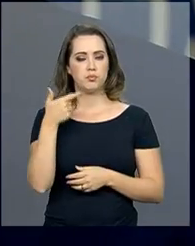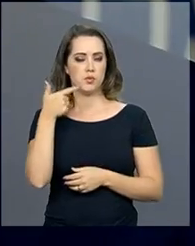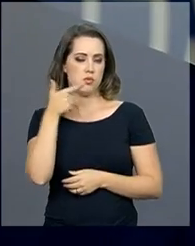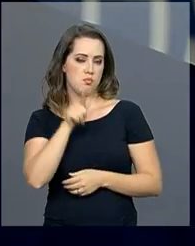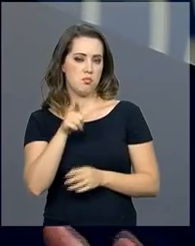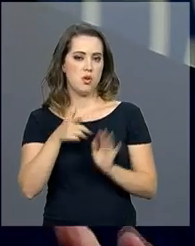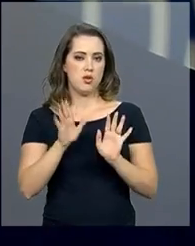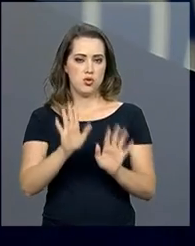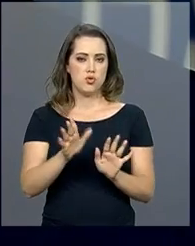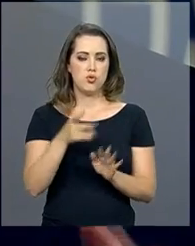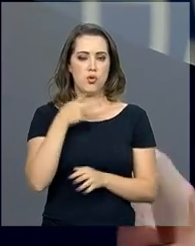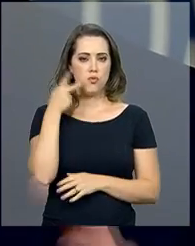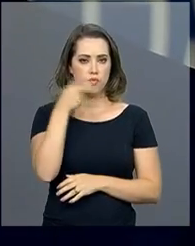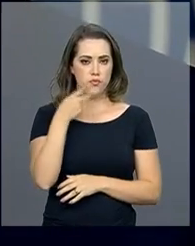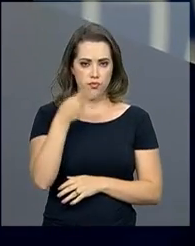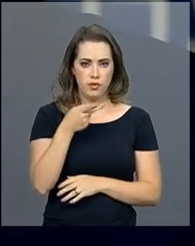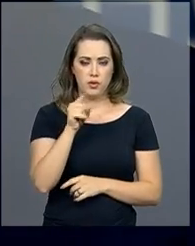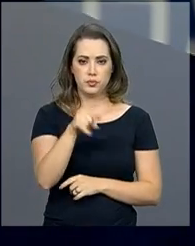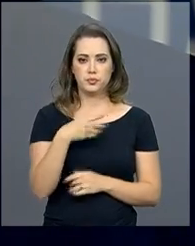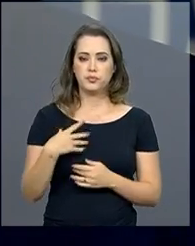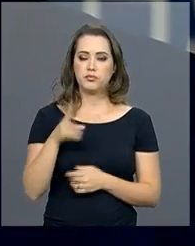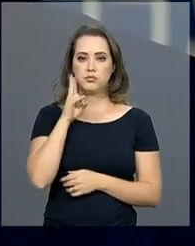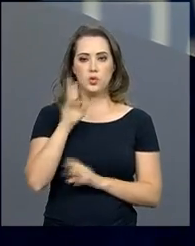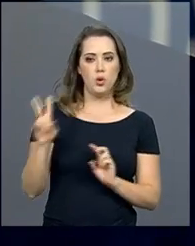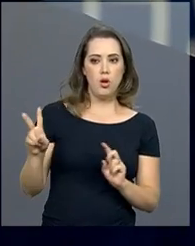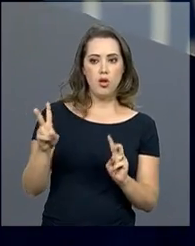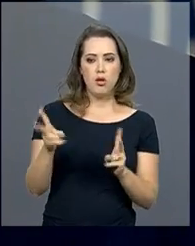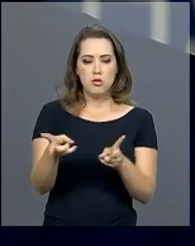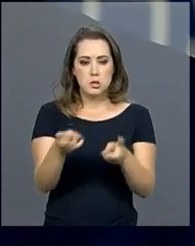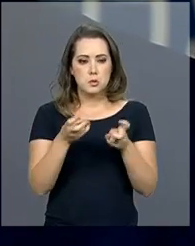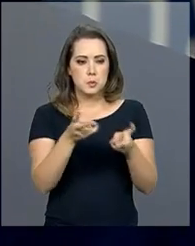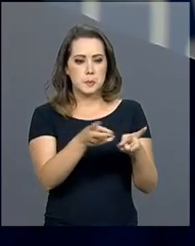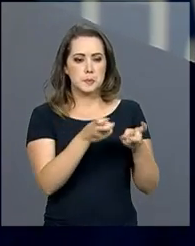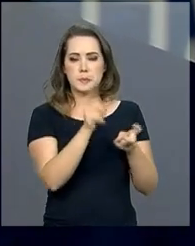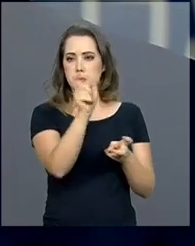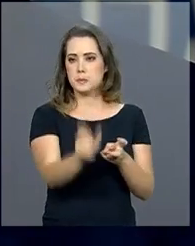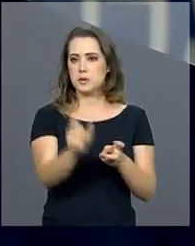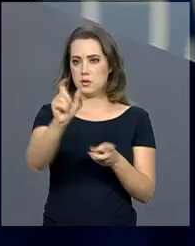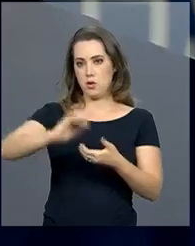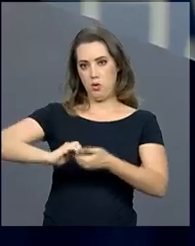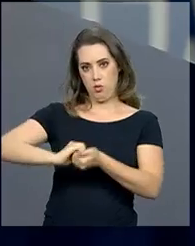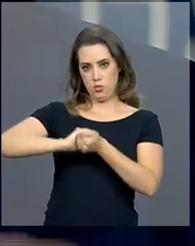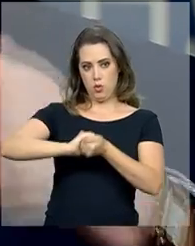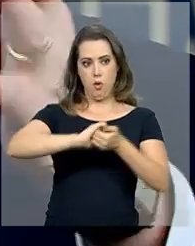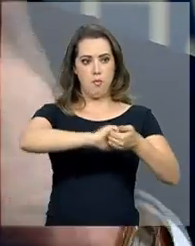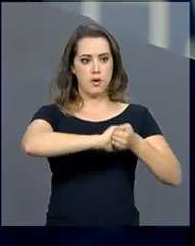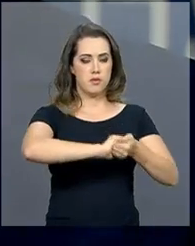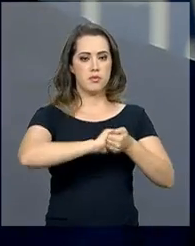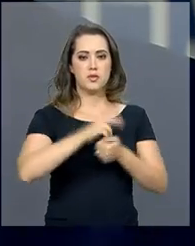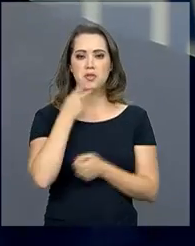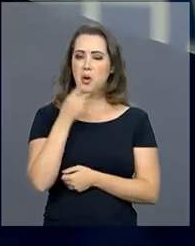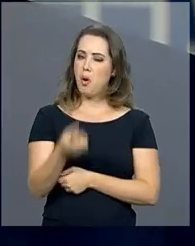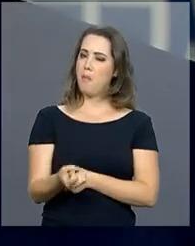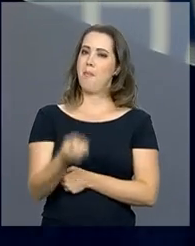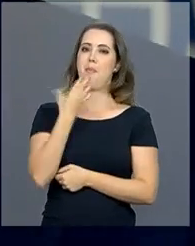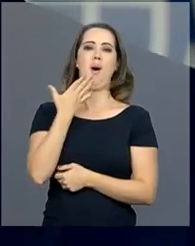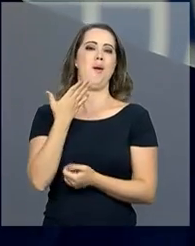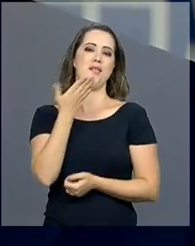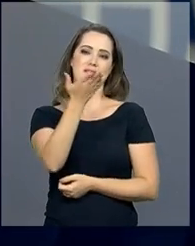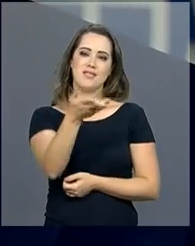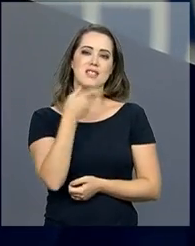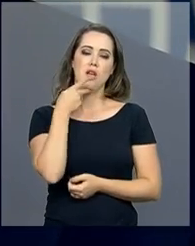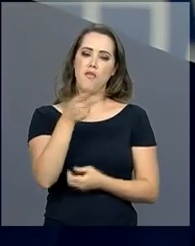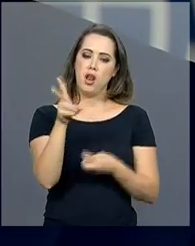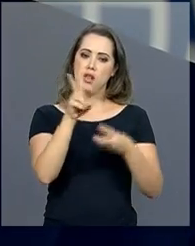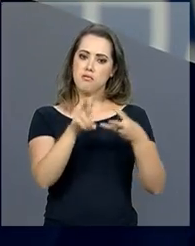eu perceber que pelo menos pelos cumprimentos é posteriores é alguns formais mas alguns exemplos coisa boa você tem falado